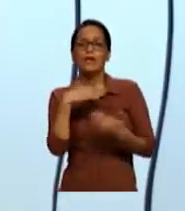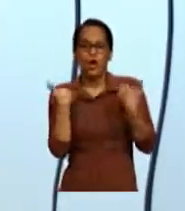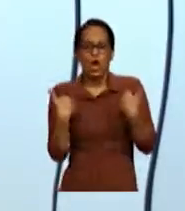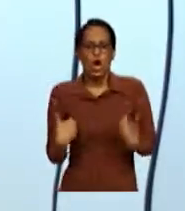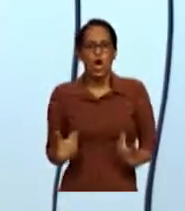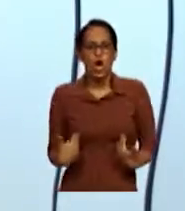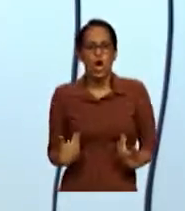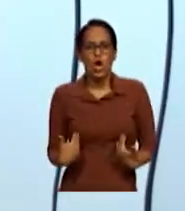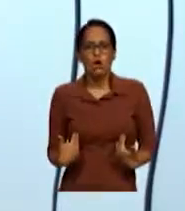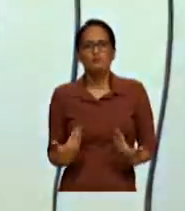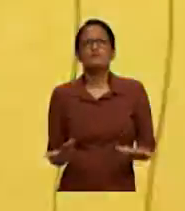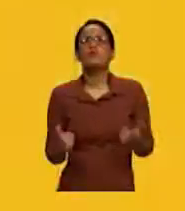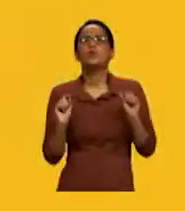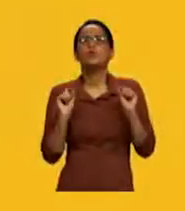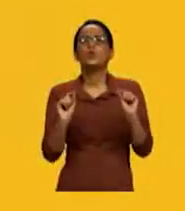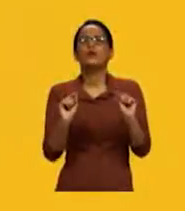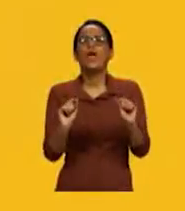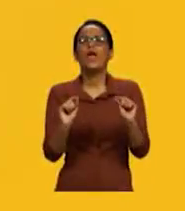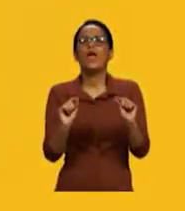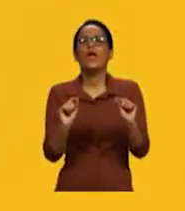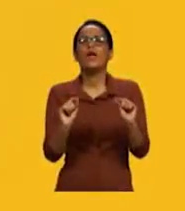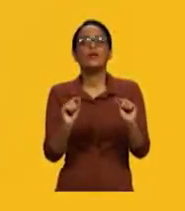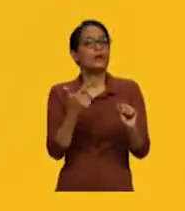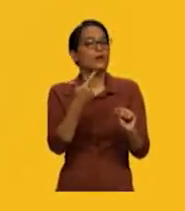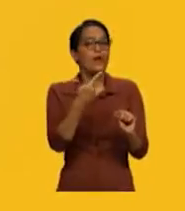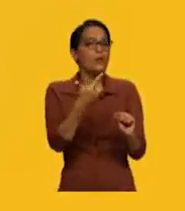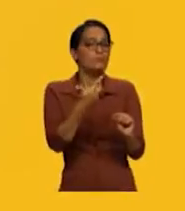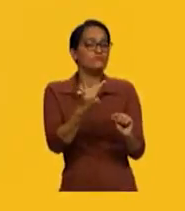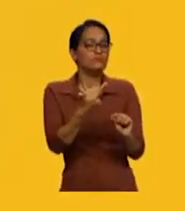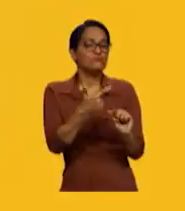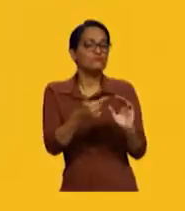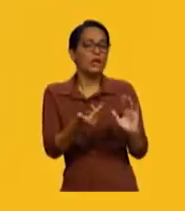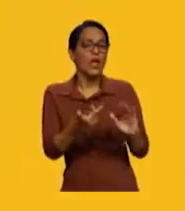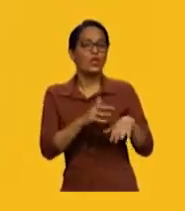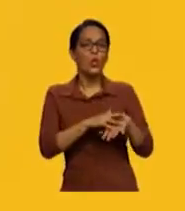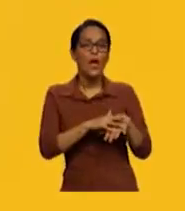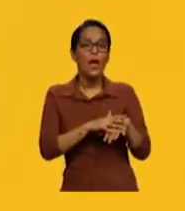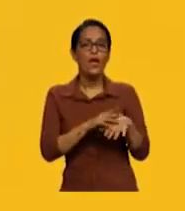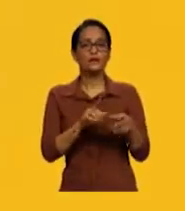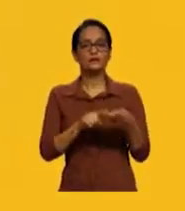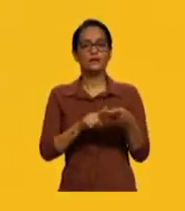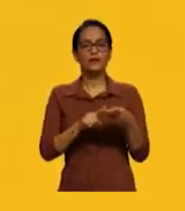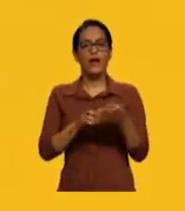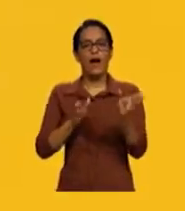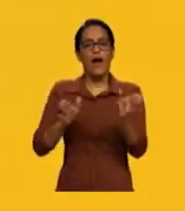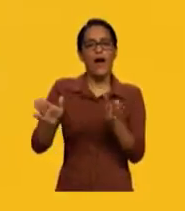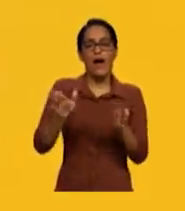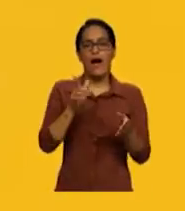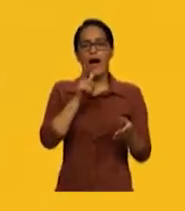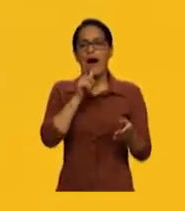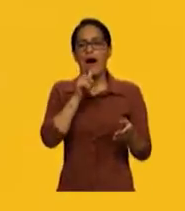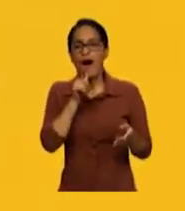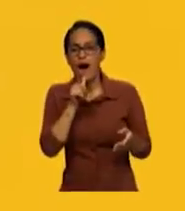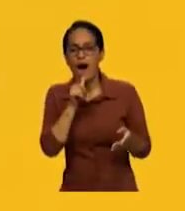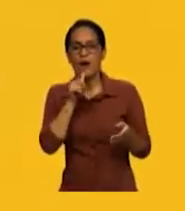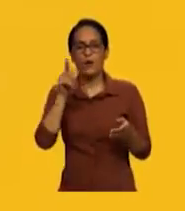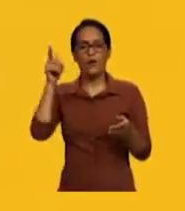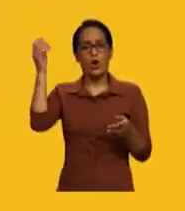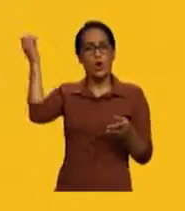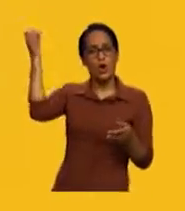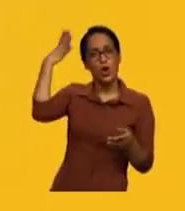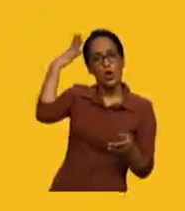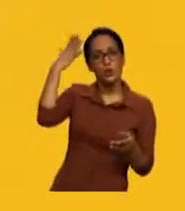físico, eu estou falando de quê? Ausência de doenças, acesso a saneamento básico, alimentação